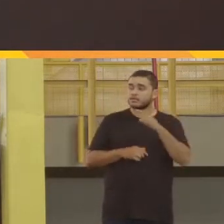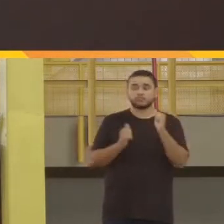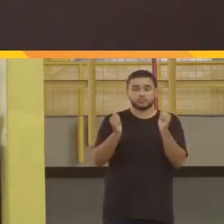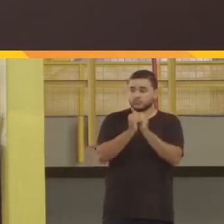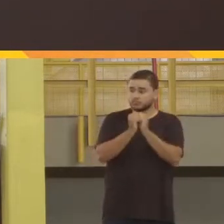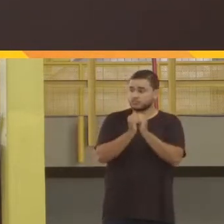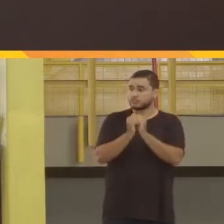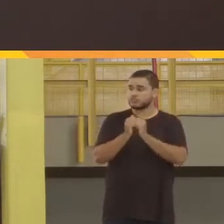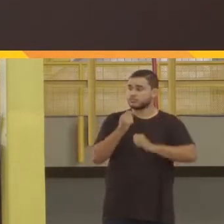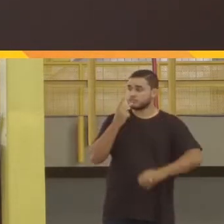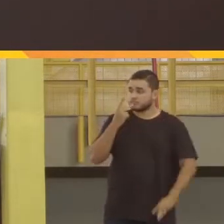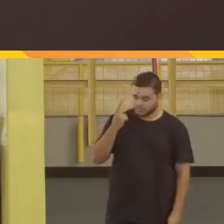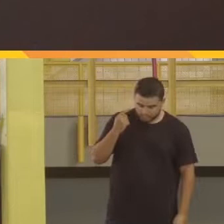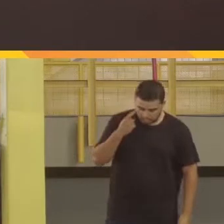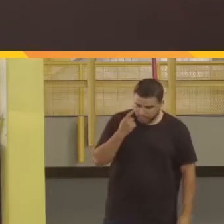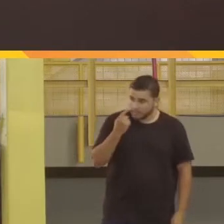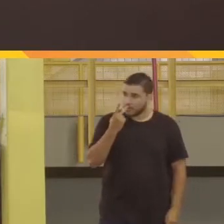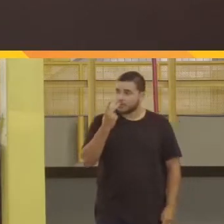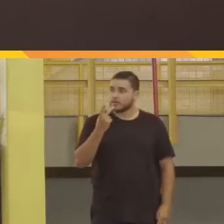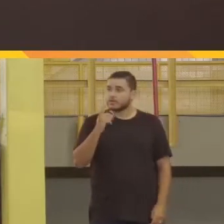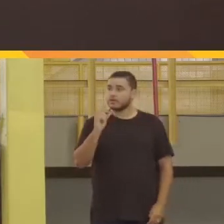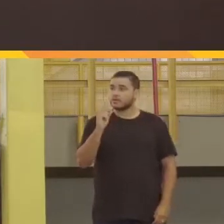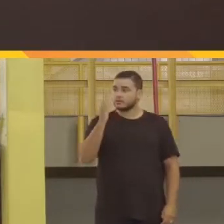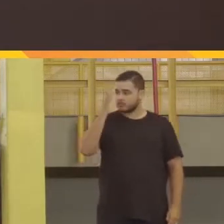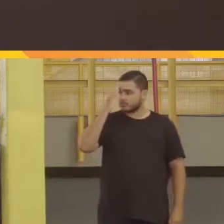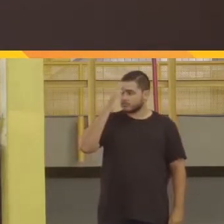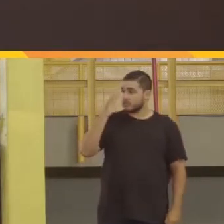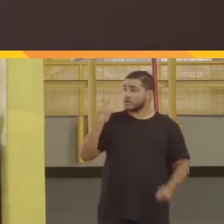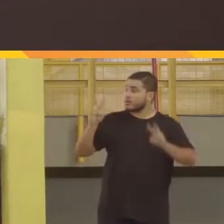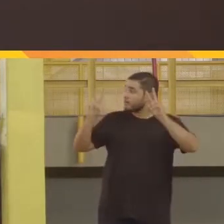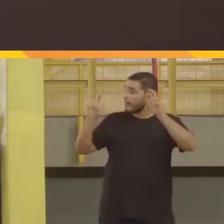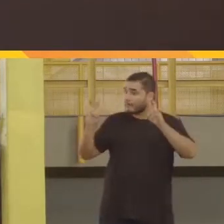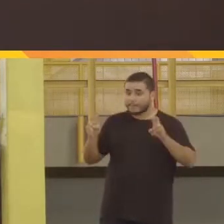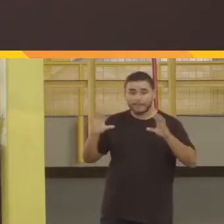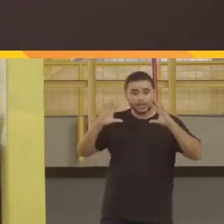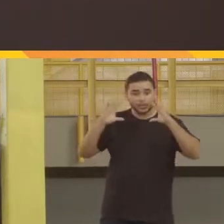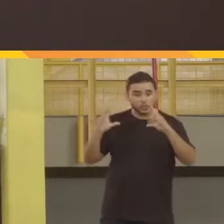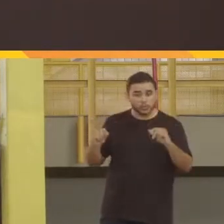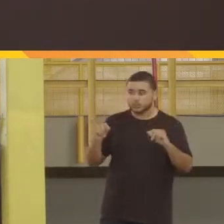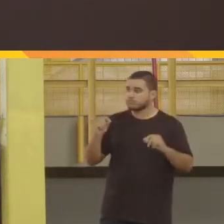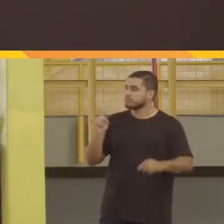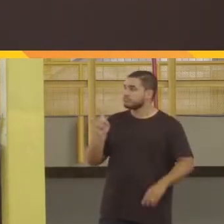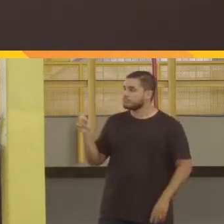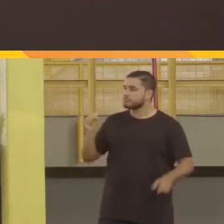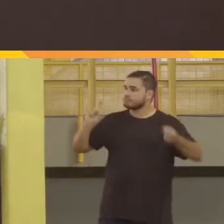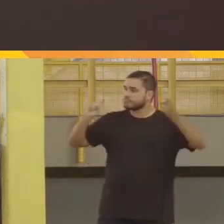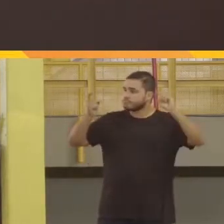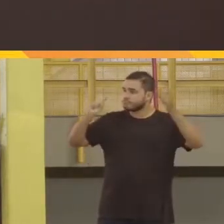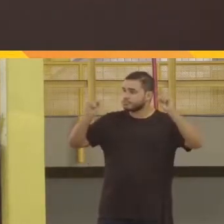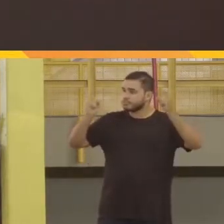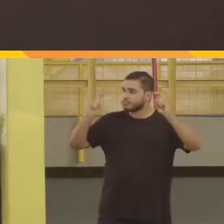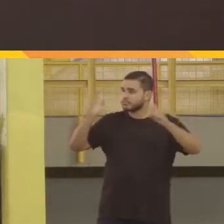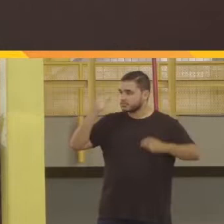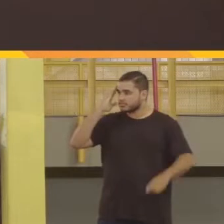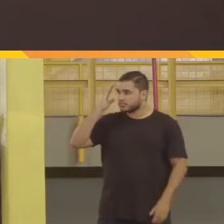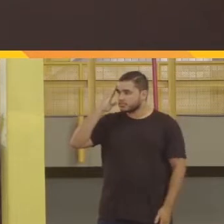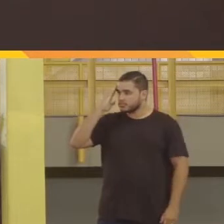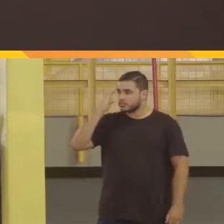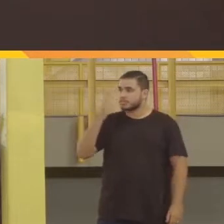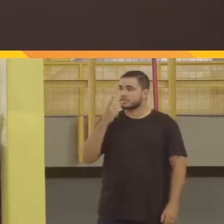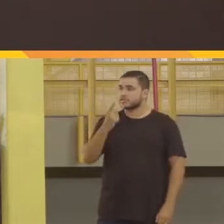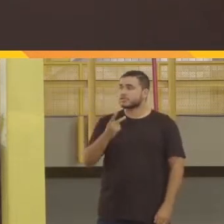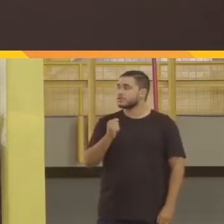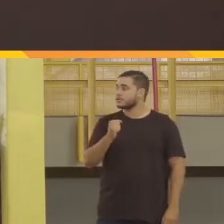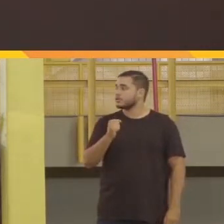a ela, ter acesso não apenas ao conteúdo que nós vamos exibir, vamos discutir e apresentar hoje, mas a uma série